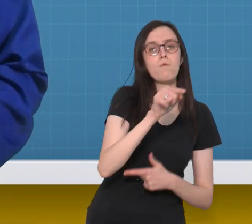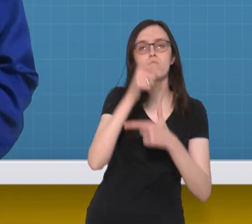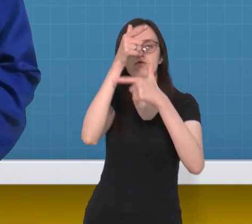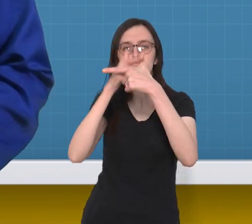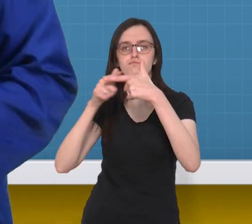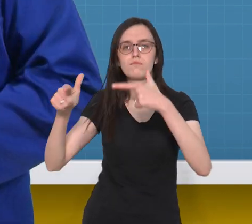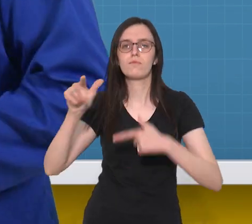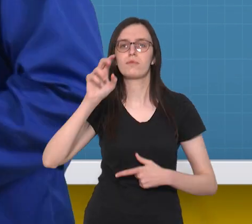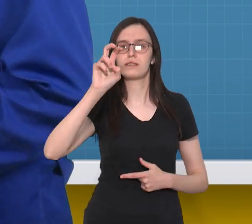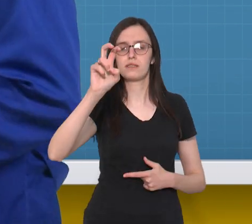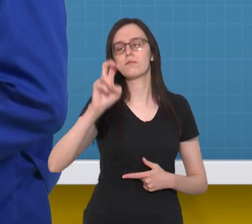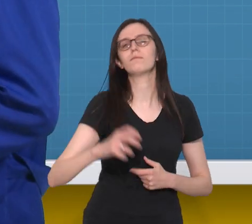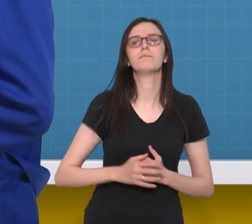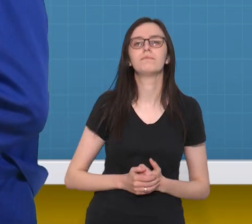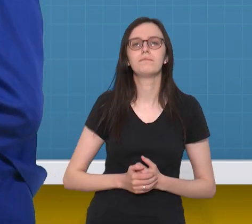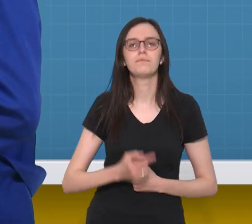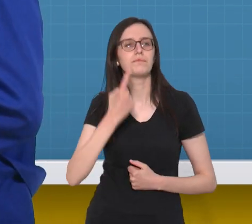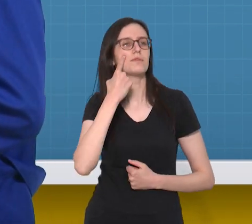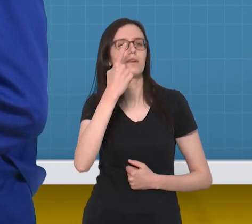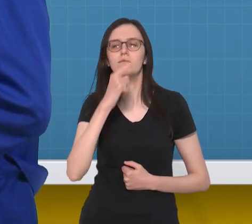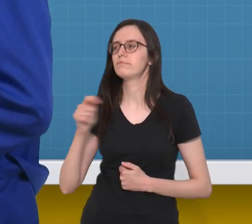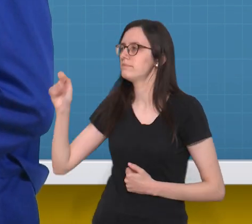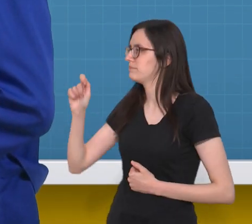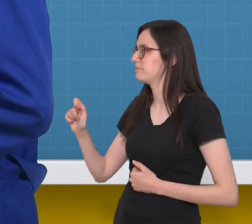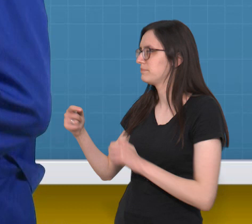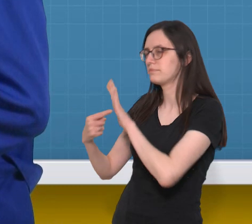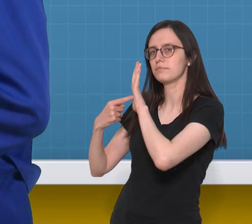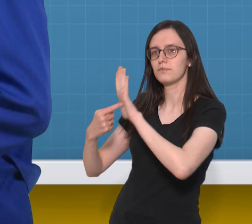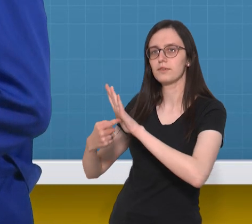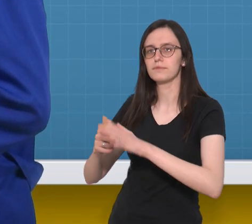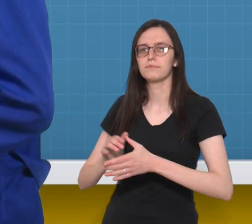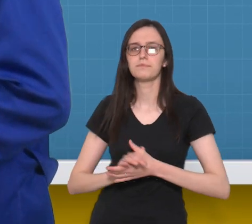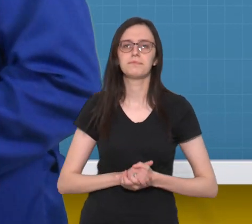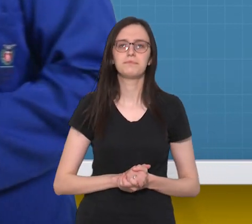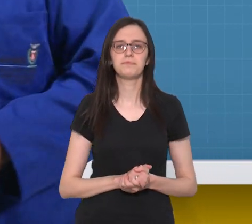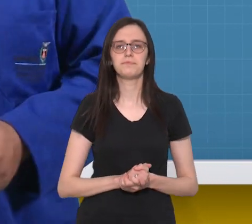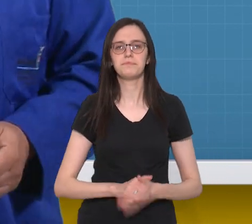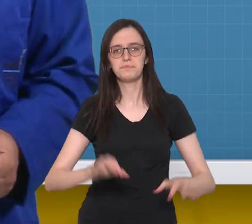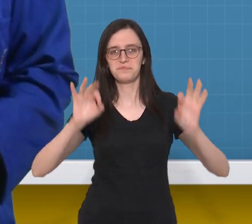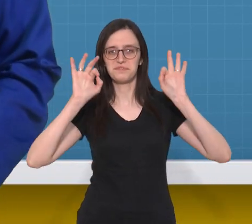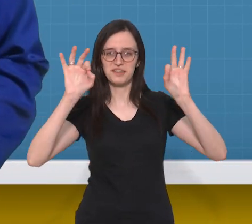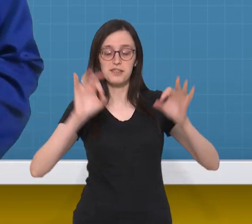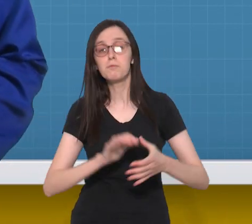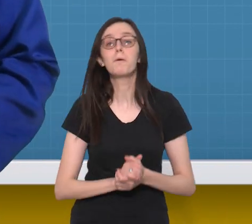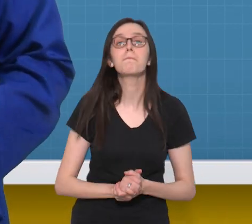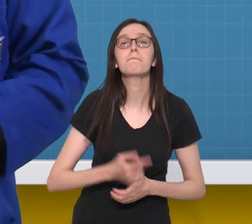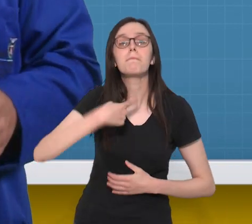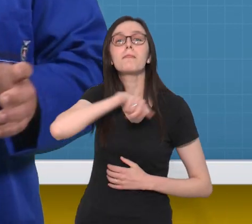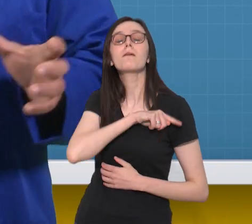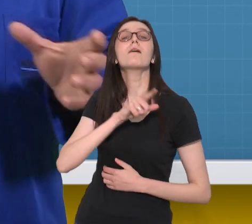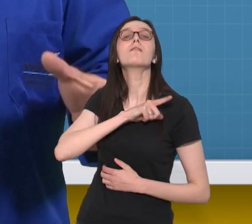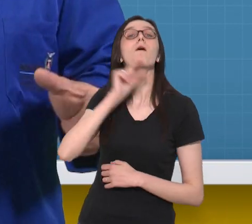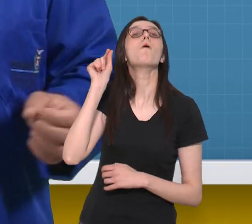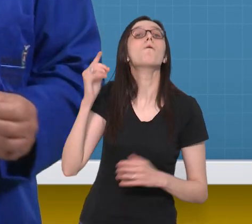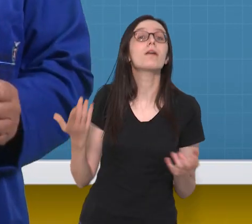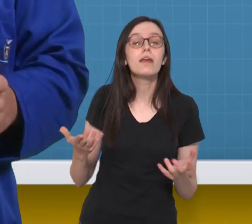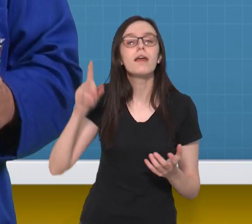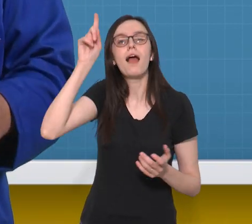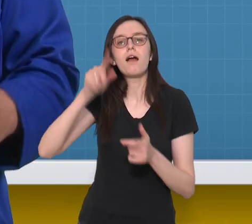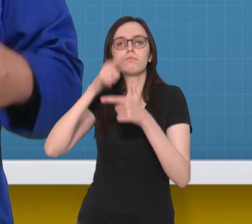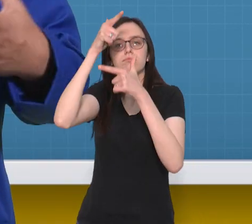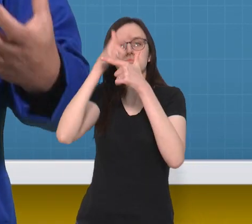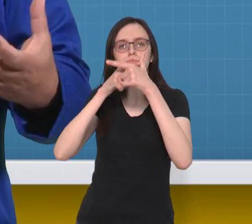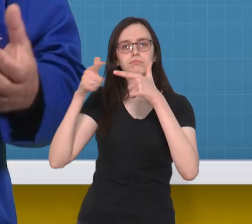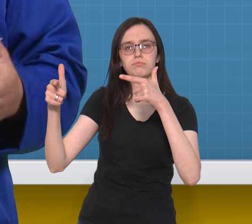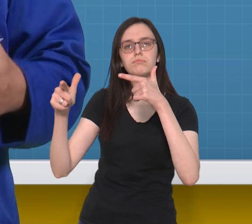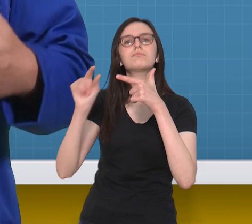dividido por 5. Senhor Giz, coloca lá para mim no quadro, 10 mil dividido por 5. Isso, ótimo. Então nós temos aí que